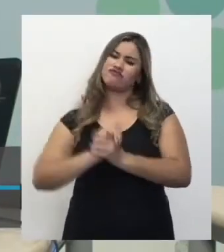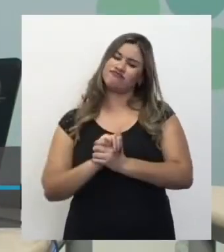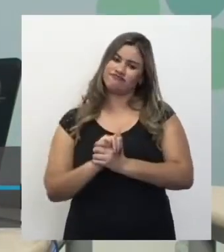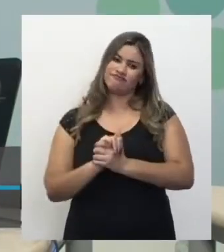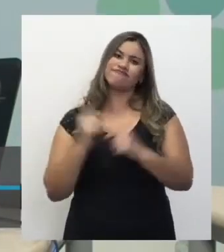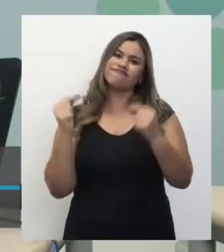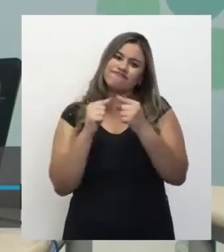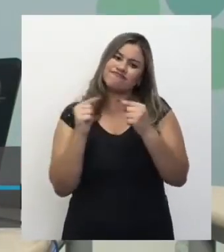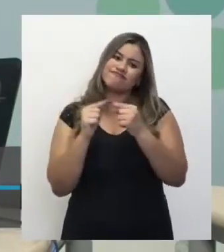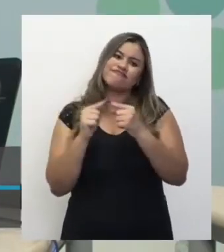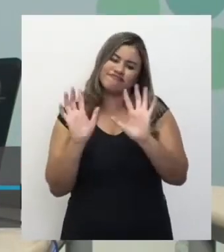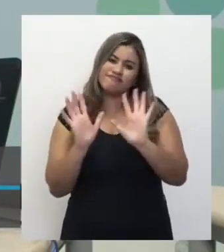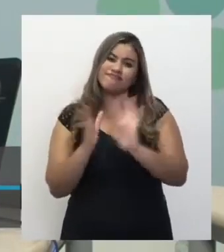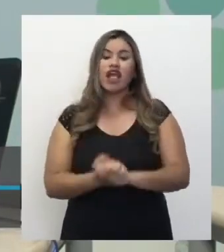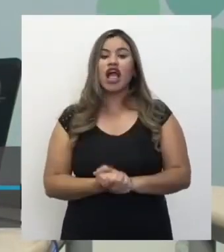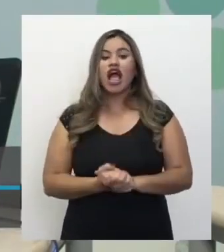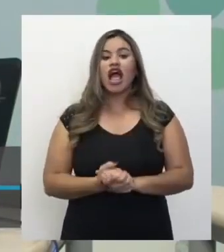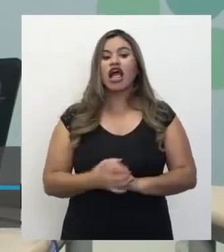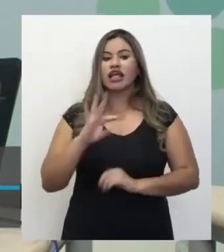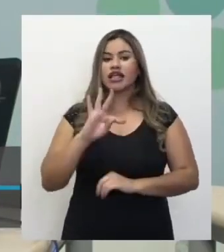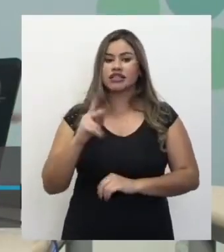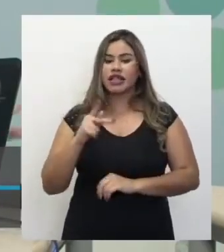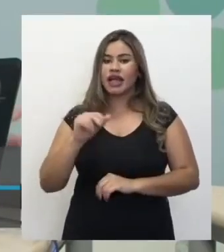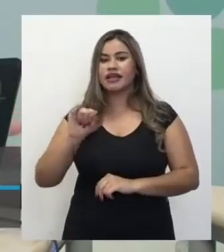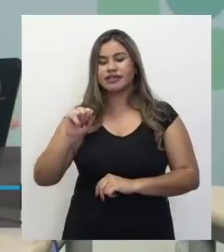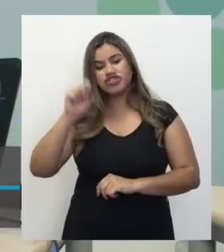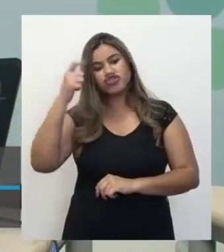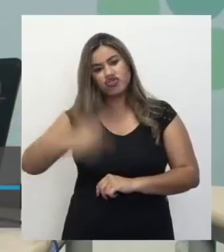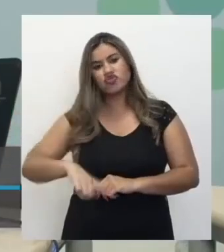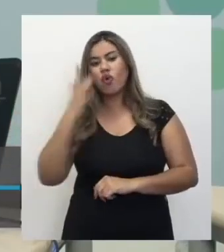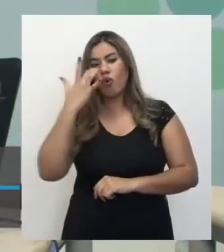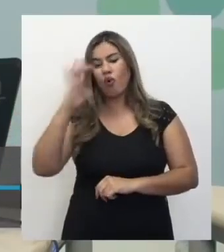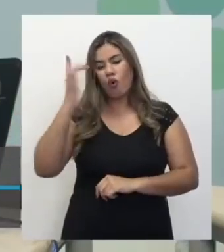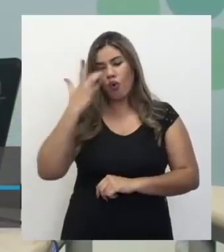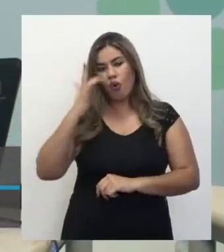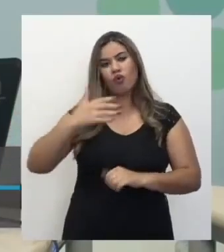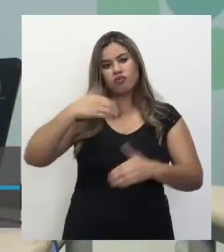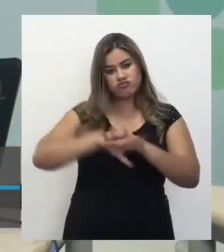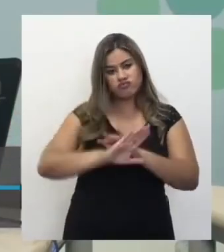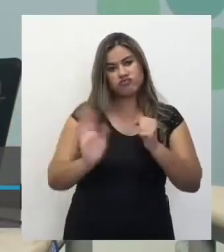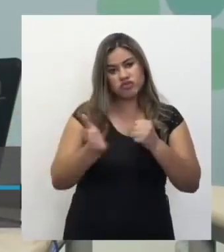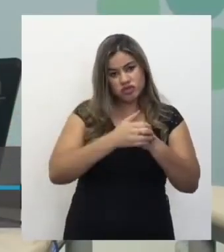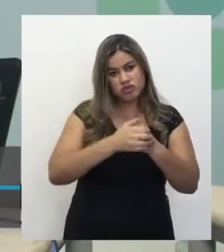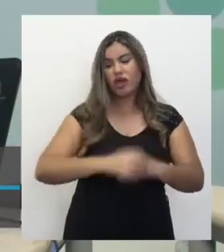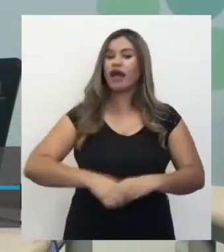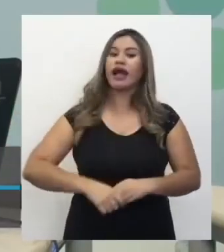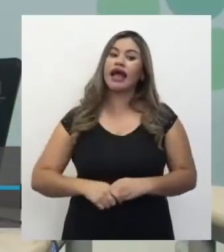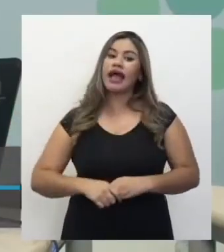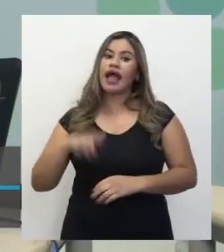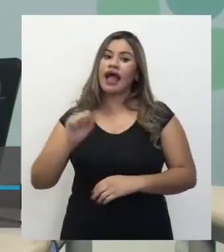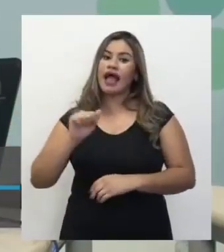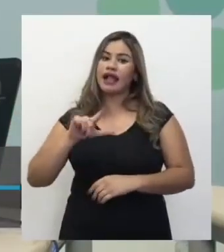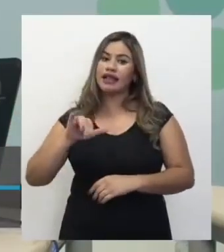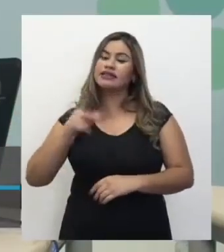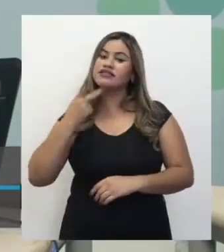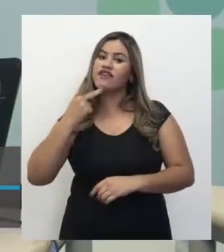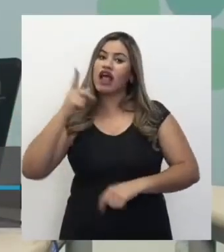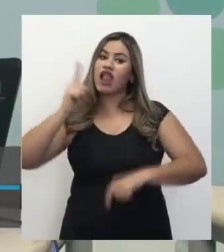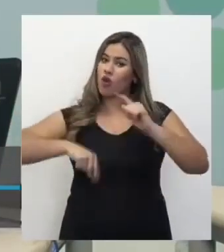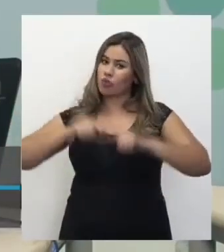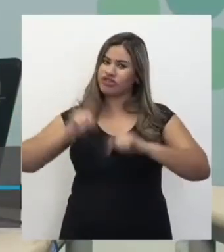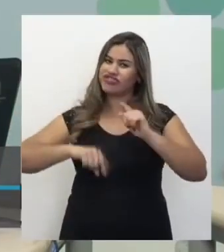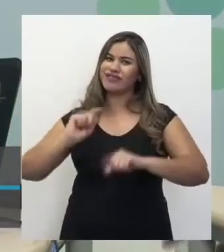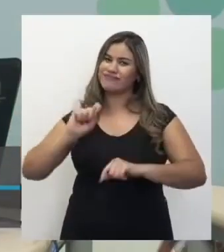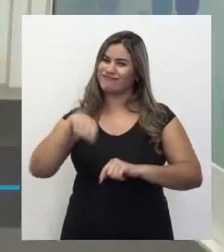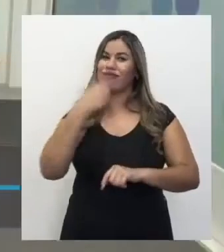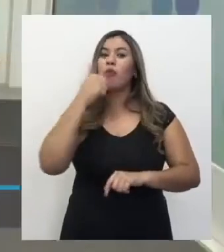é essa. Ó. Aí, mais alunos falam, Thaís, que ela era tesouro, devia estar escondida. Era o objeto dele, é o que a Alice fala. Exatamente, isso. Alice. E